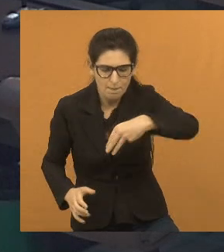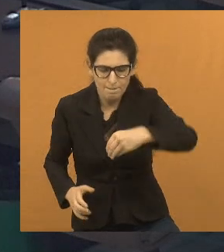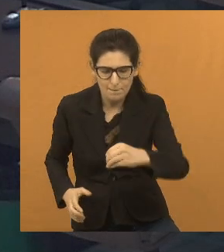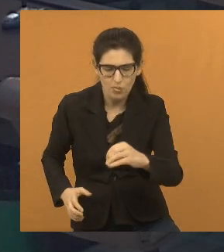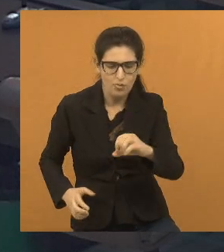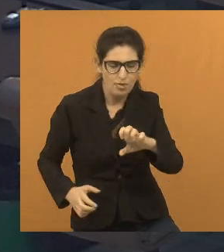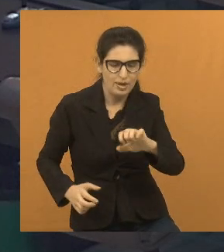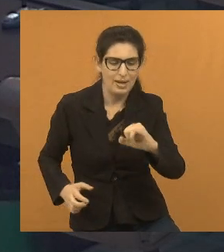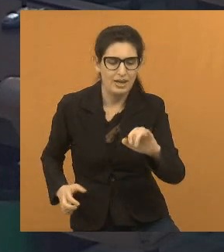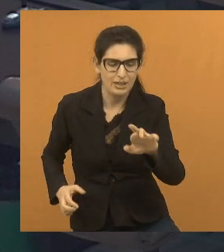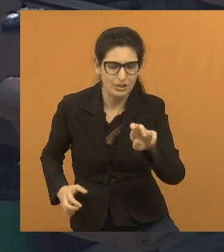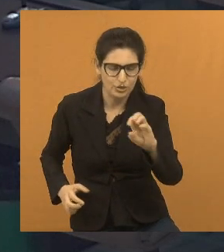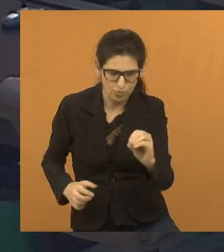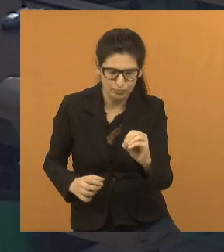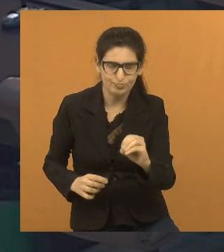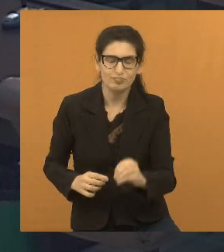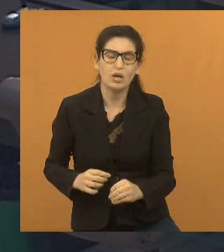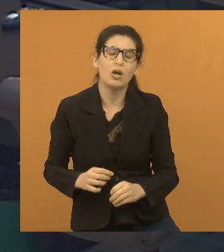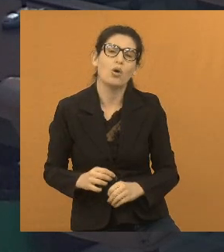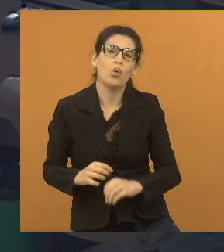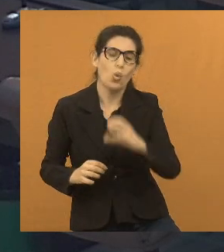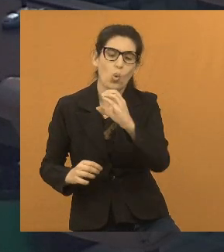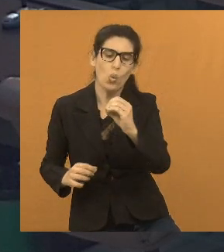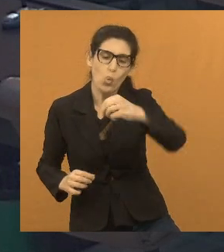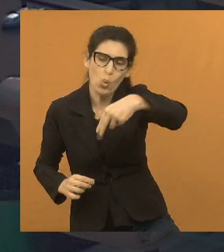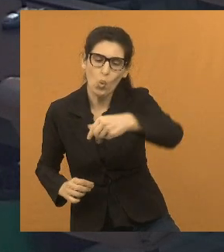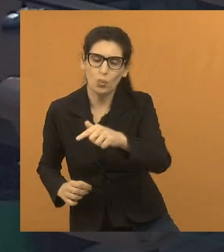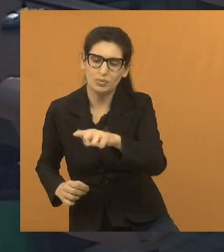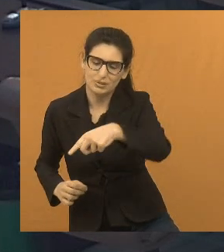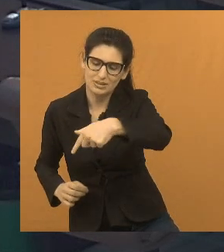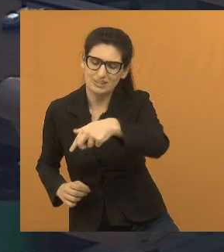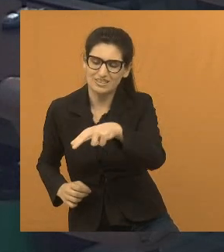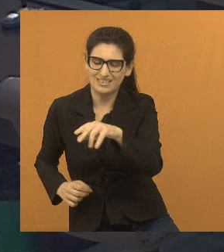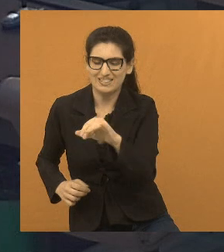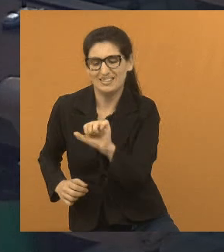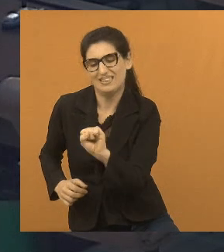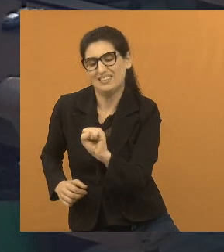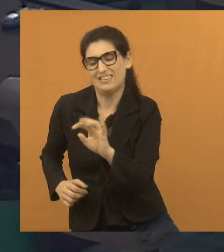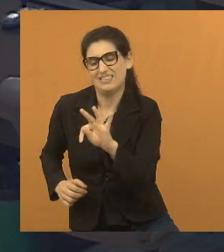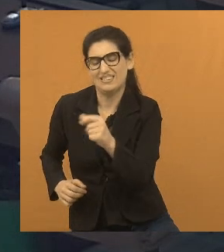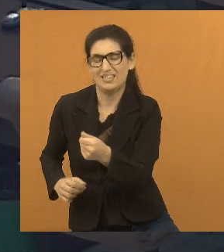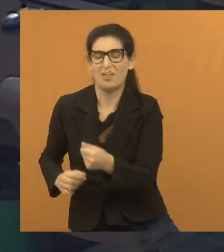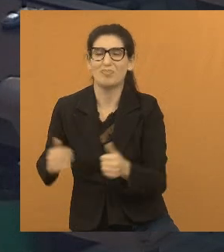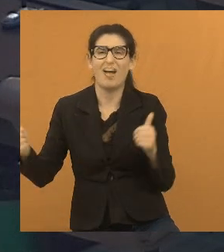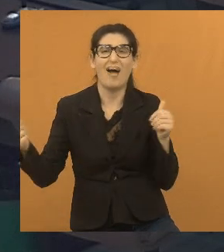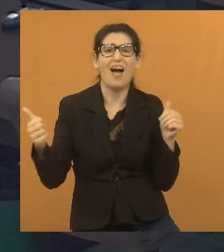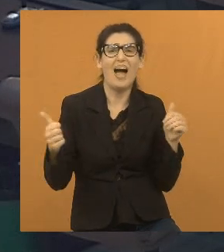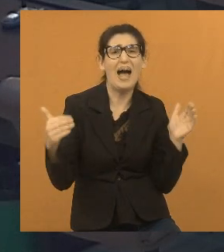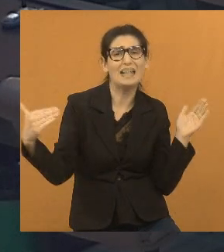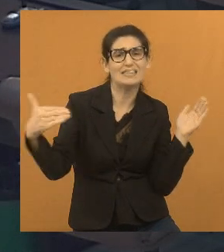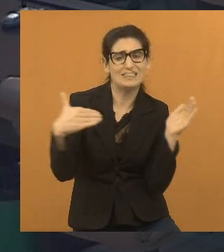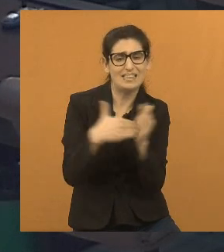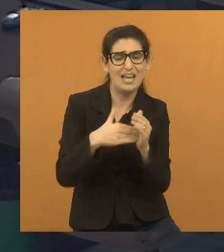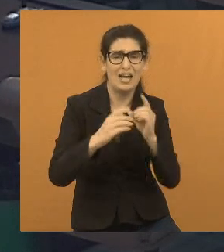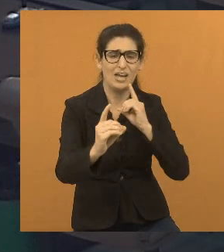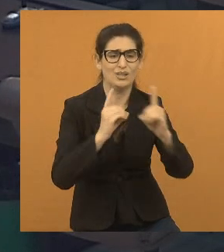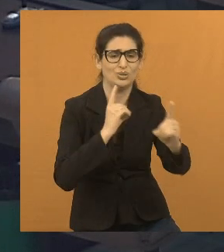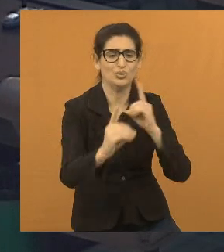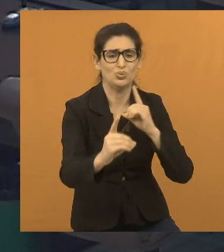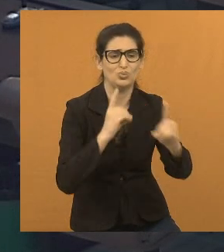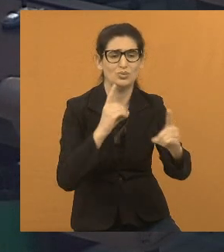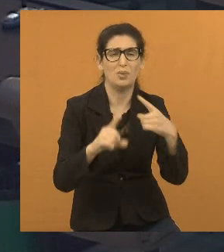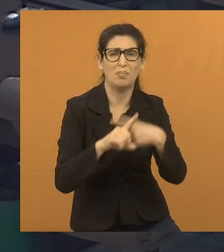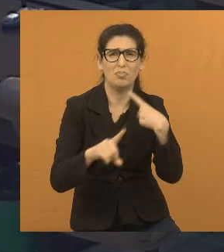entre Jardim Conquista até a Dutra. Motivos: barro, poeira, com grande fluxo de veículos, inclusive